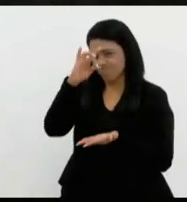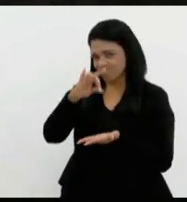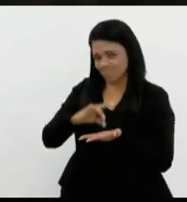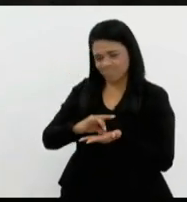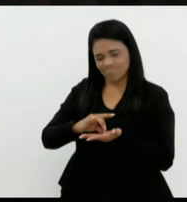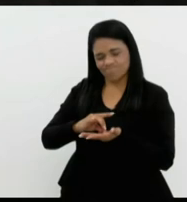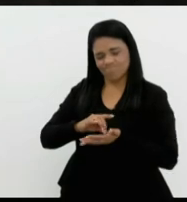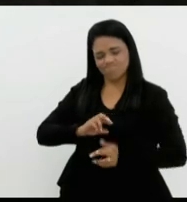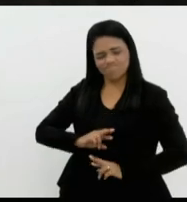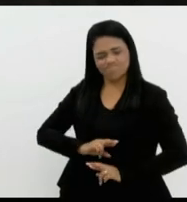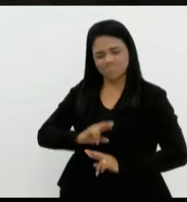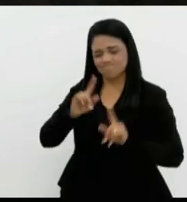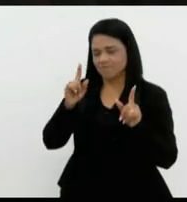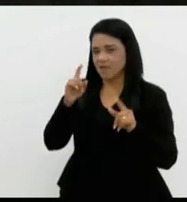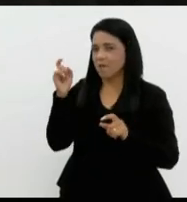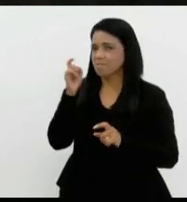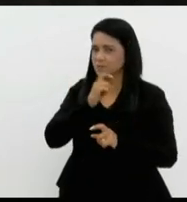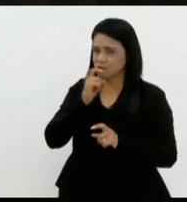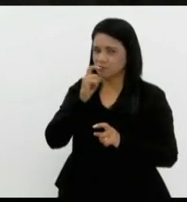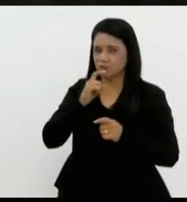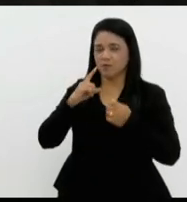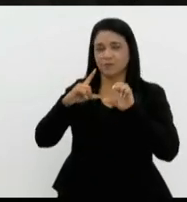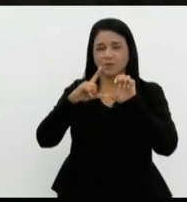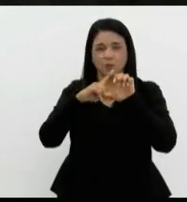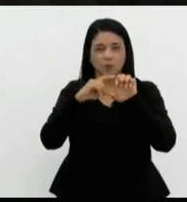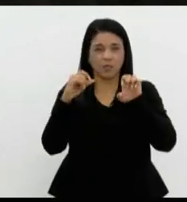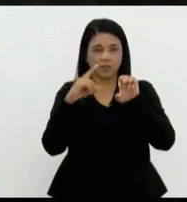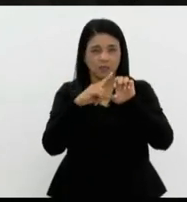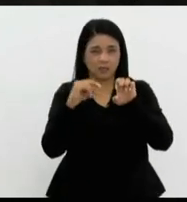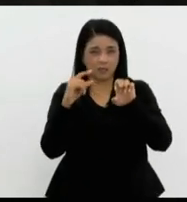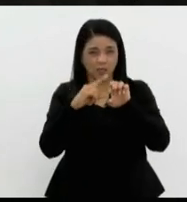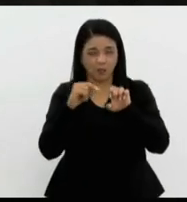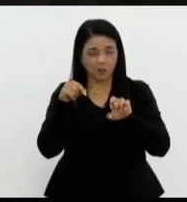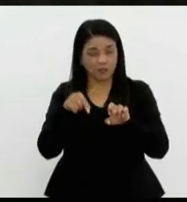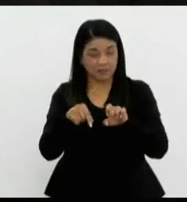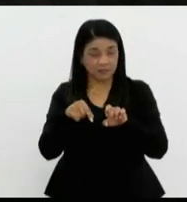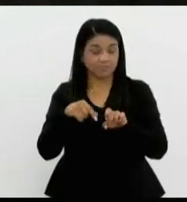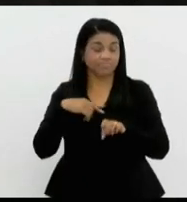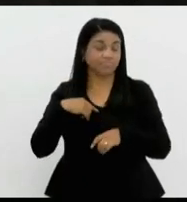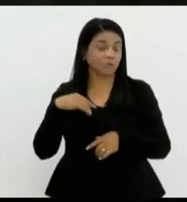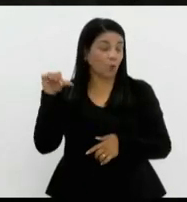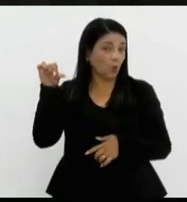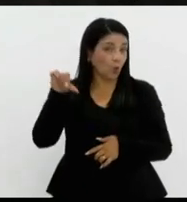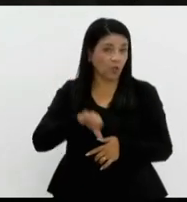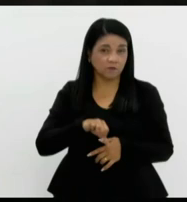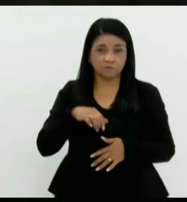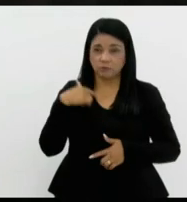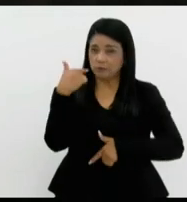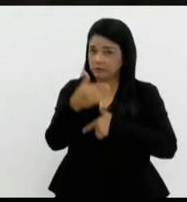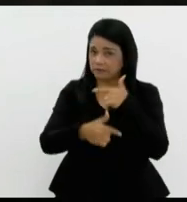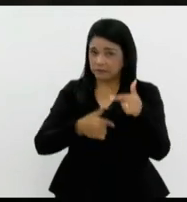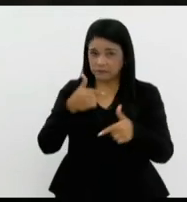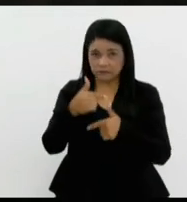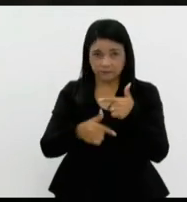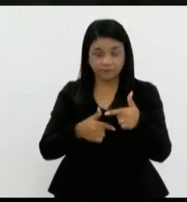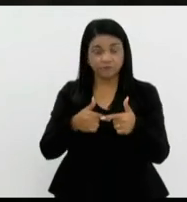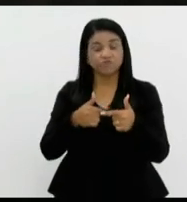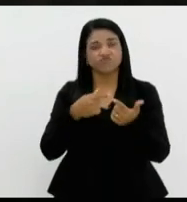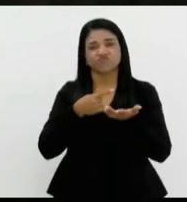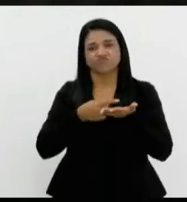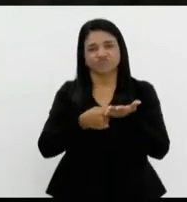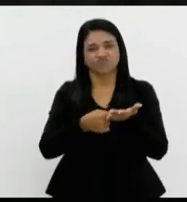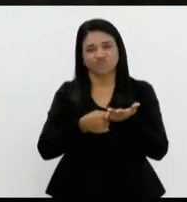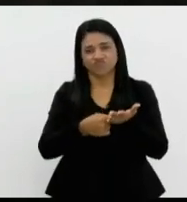verdadeiros. Está aí a ANEEL para dizer, não é, dos seus péssimos serviços prestados e o descumprimento, não